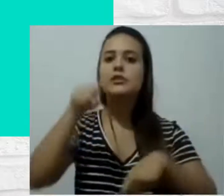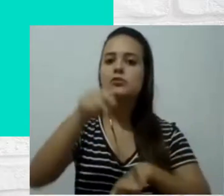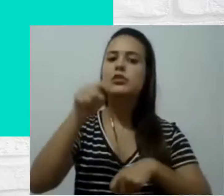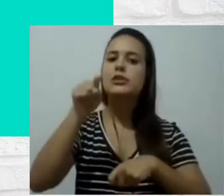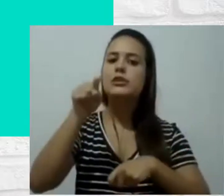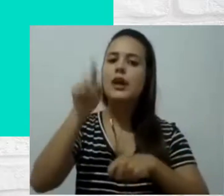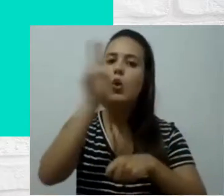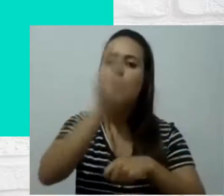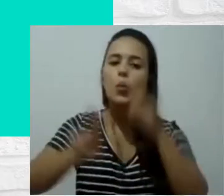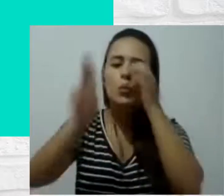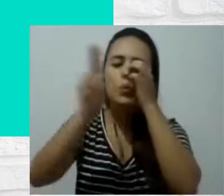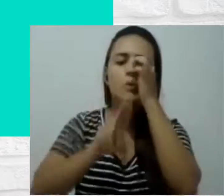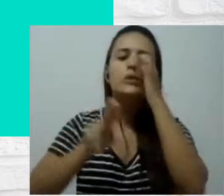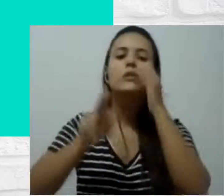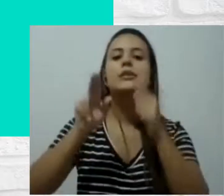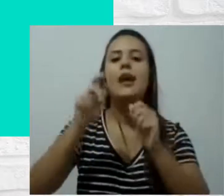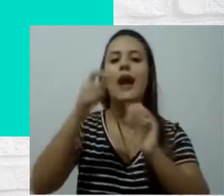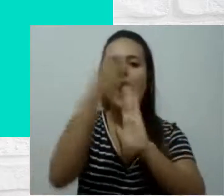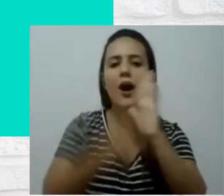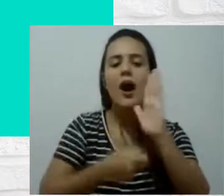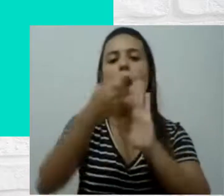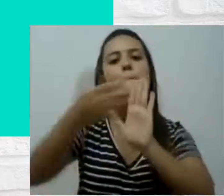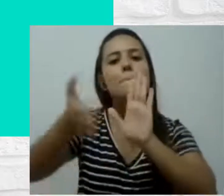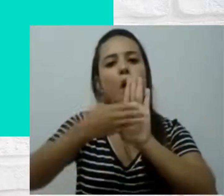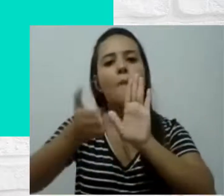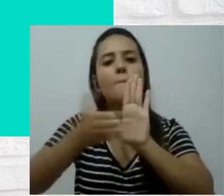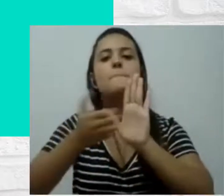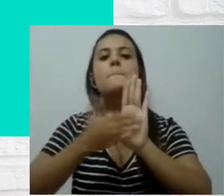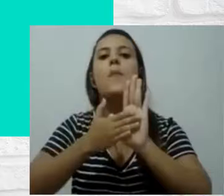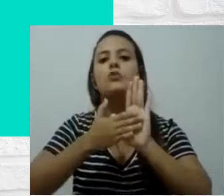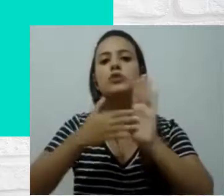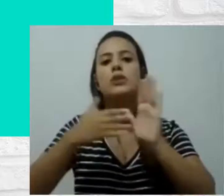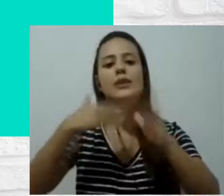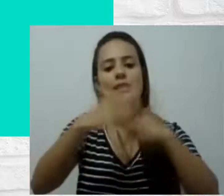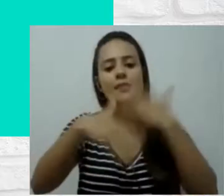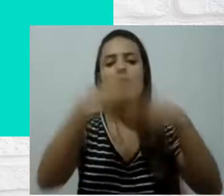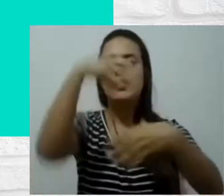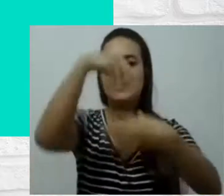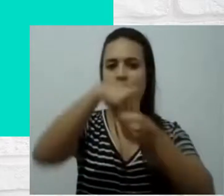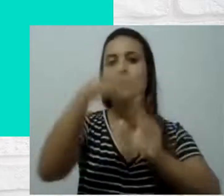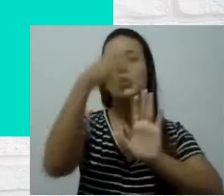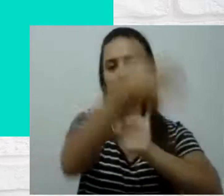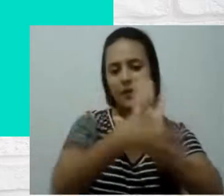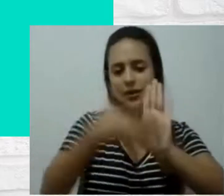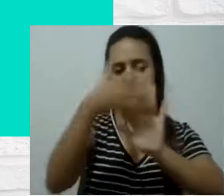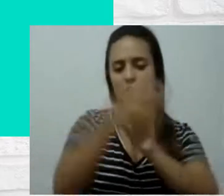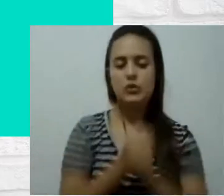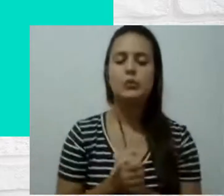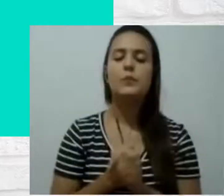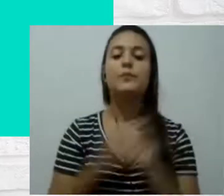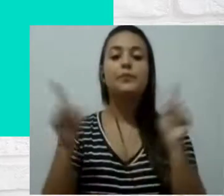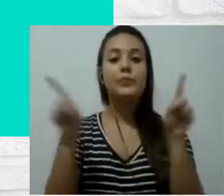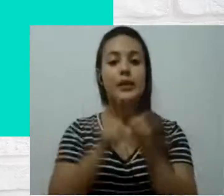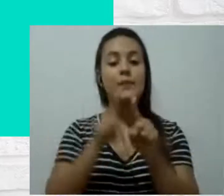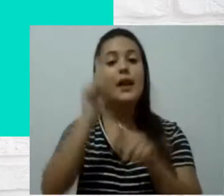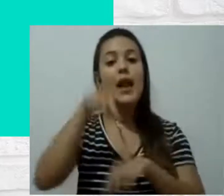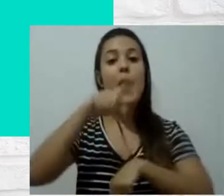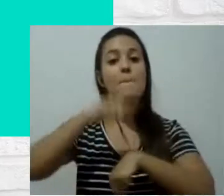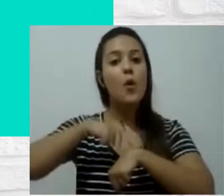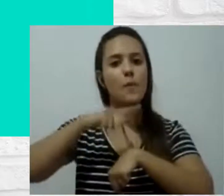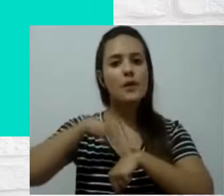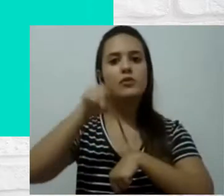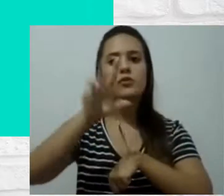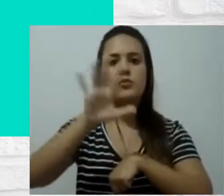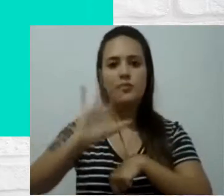você saber trabalhar essa sua proposta, essa sua solução para o problema que você desenvolveu durante todo o